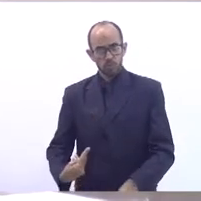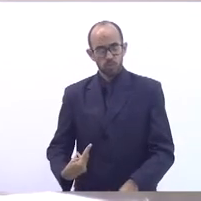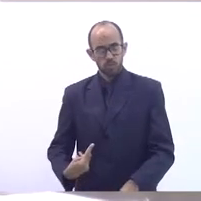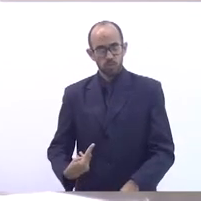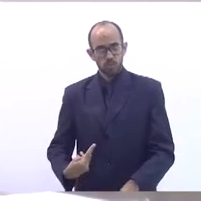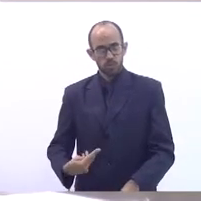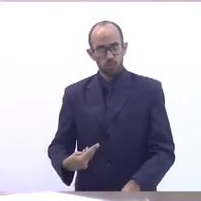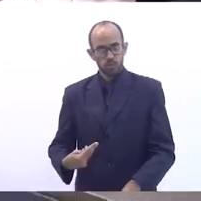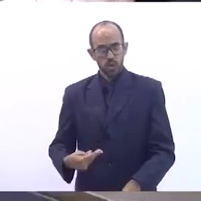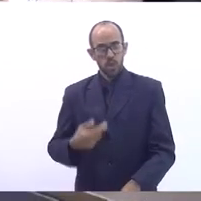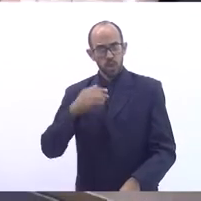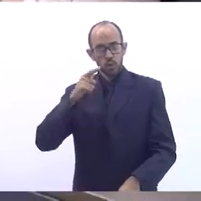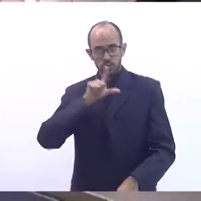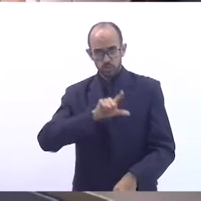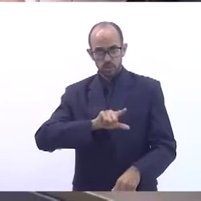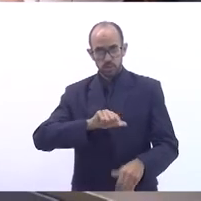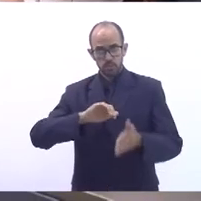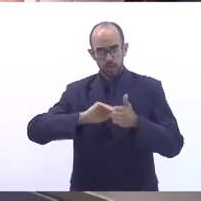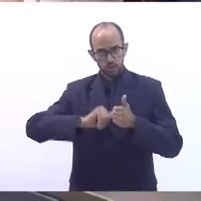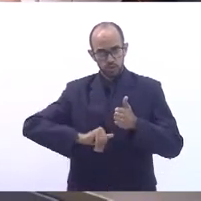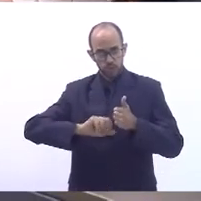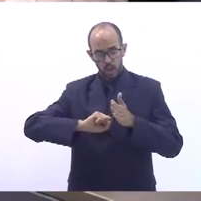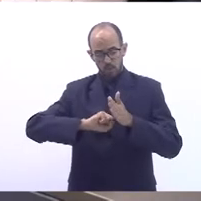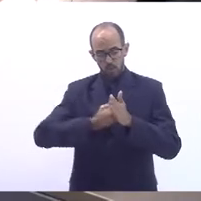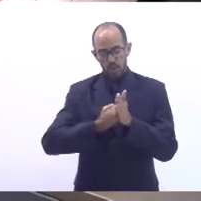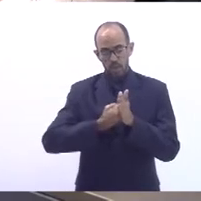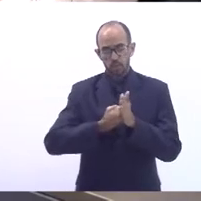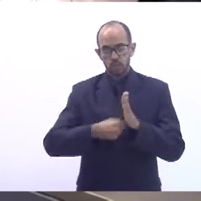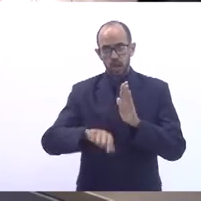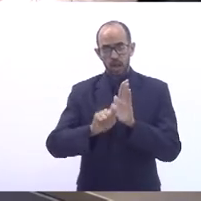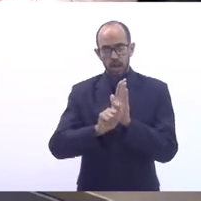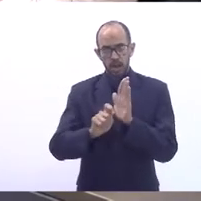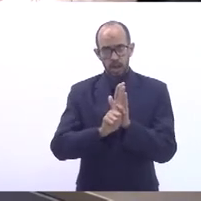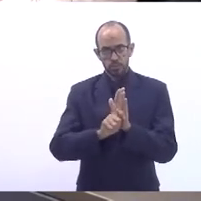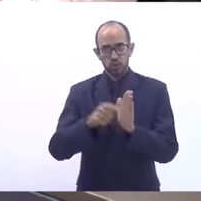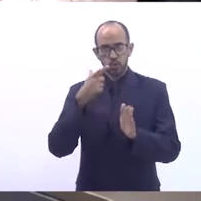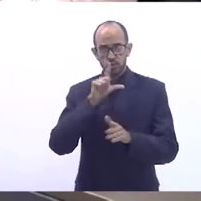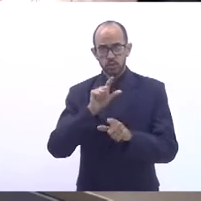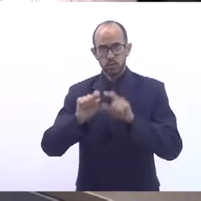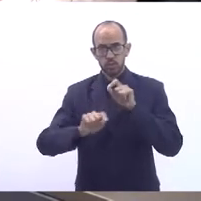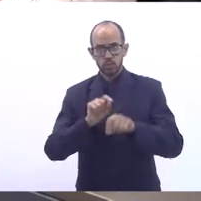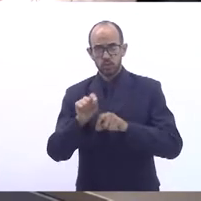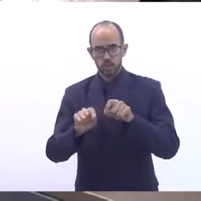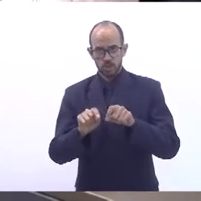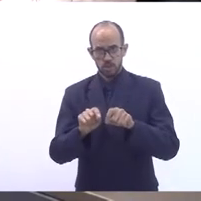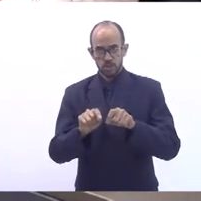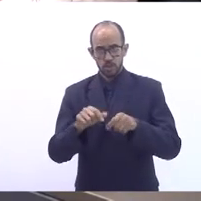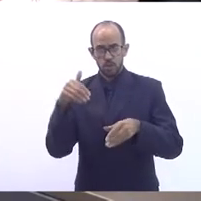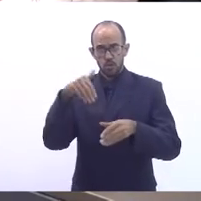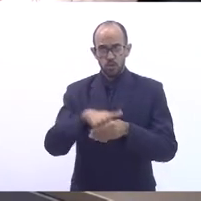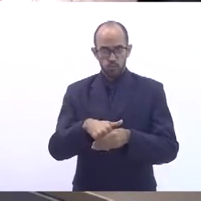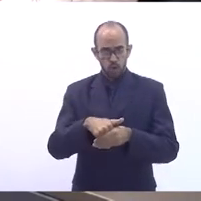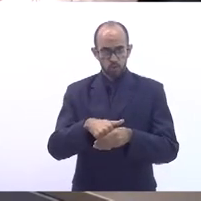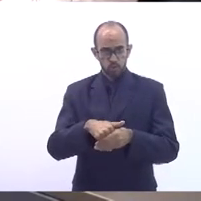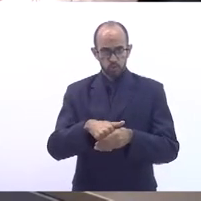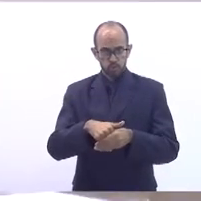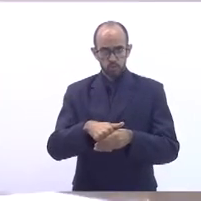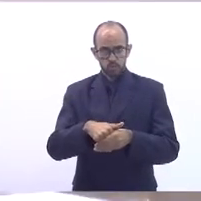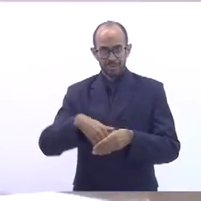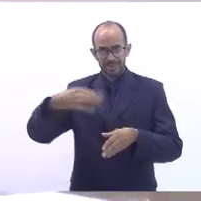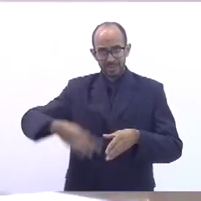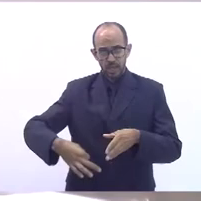disse que eu consegui para derrubar o veto da cannabis medicinal eu consegui é o voto declarado